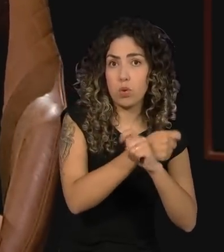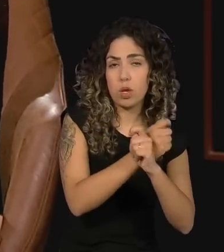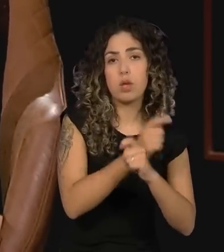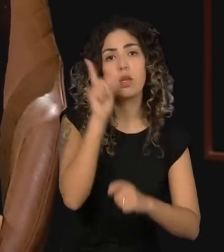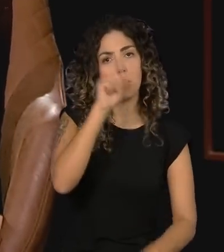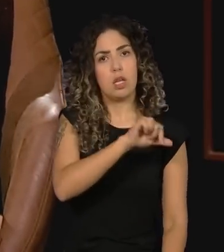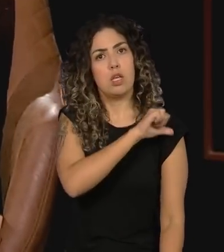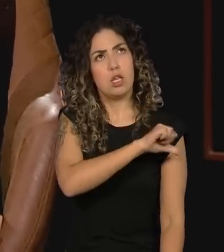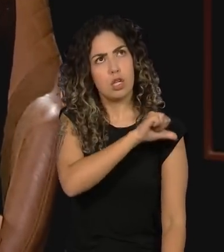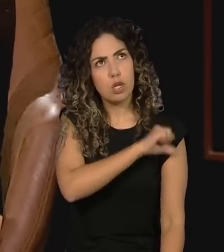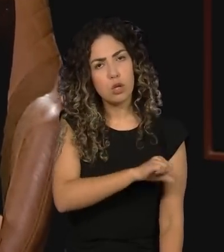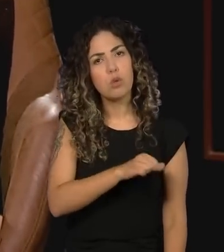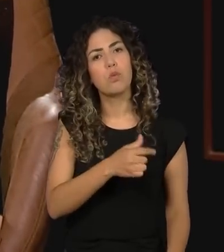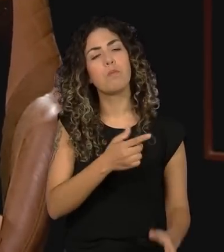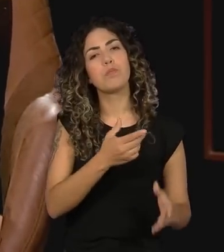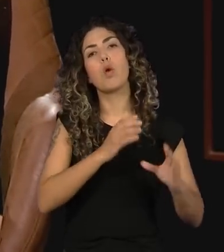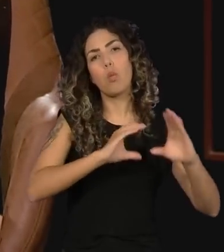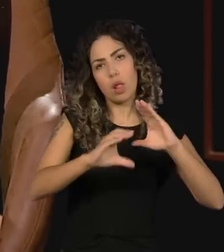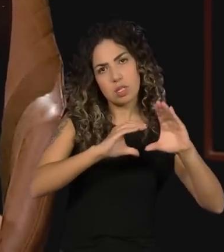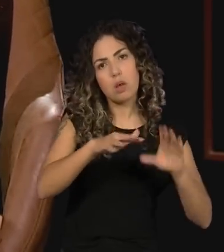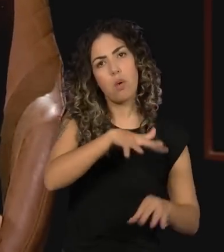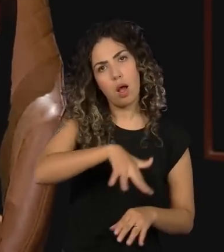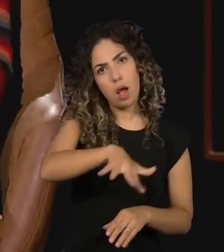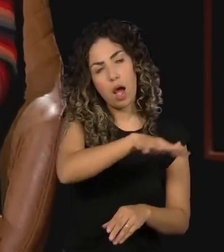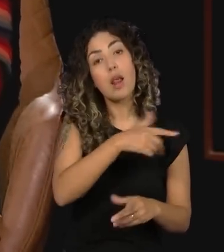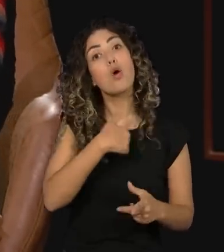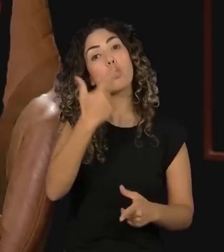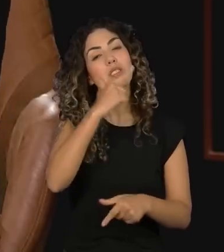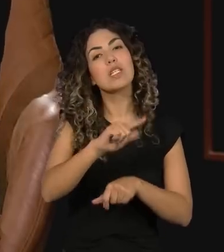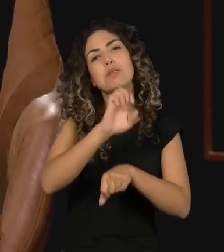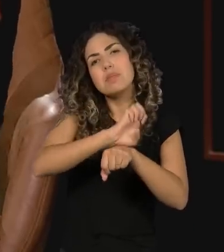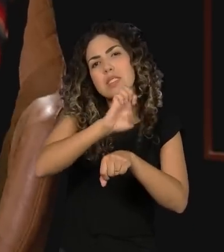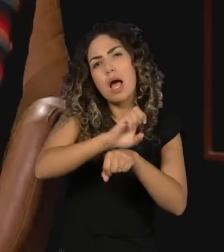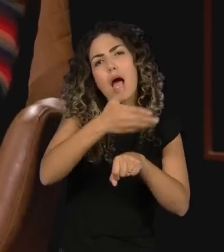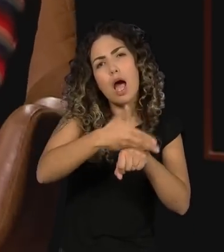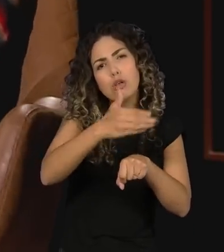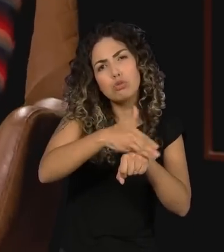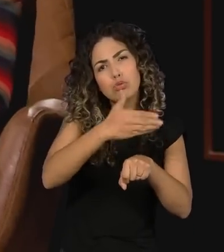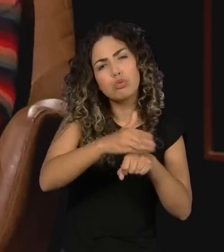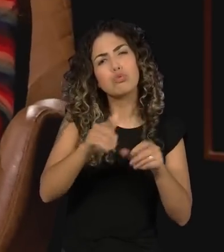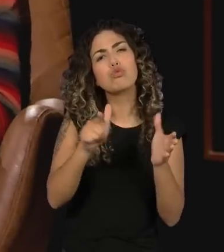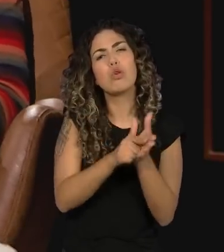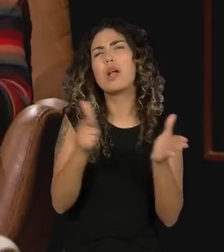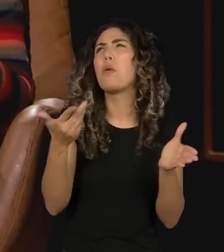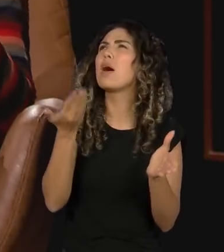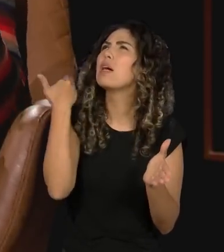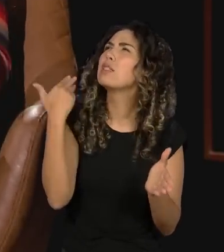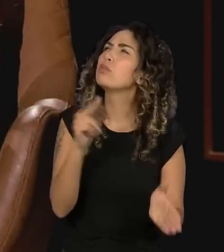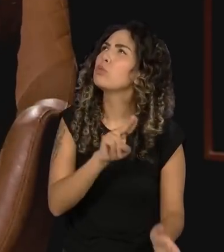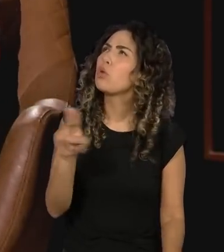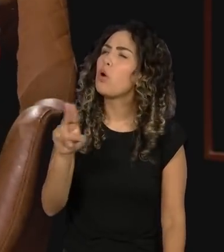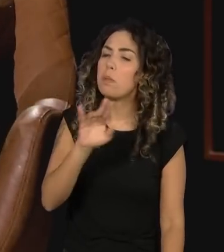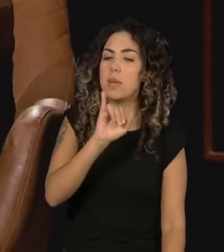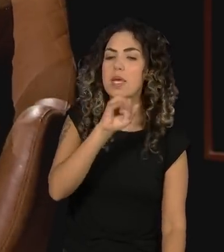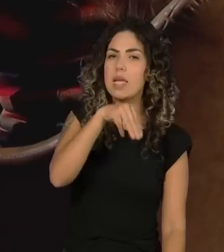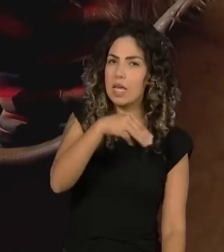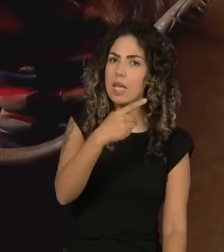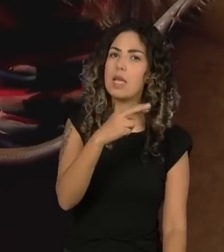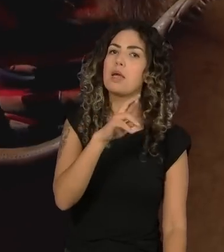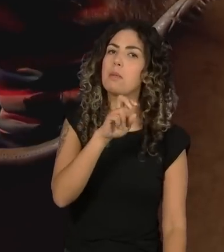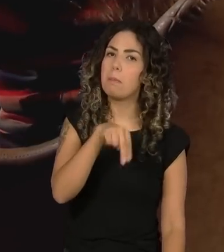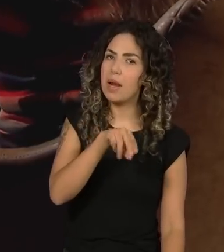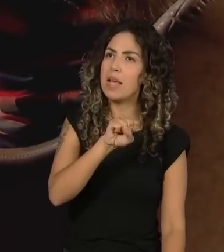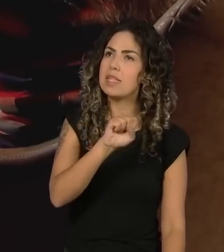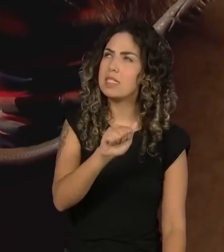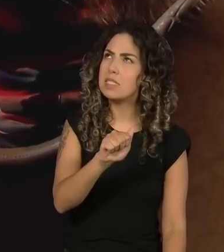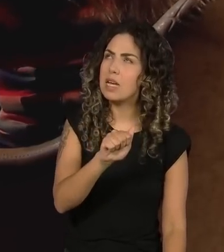consegui um estágio num jornal alternativo, que naquela época se chamava Imprensa Alternativa, né? Nanica, né?